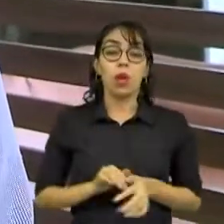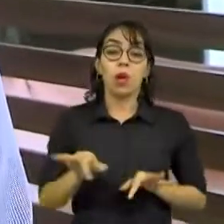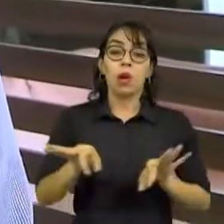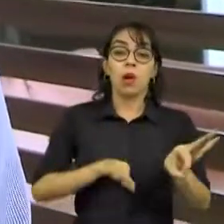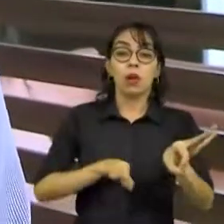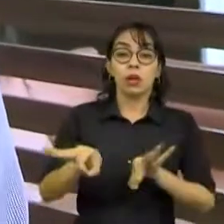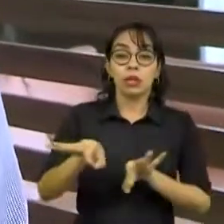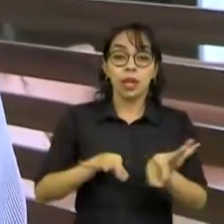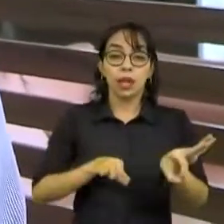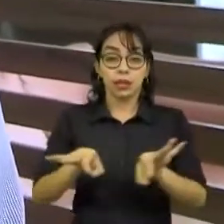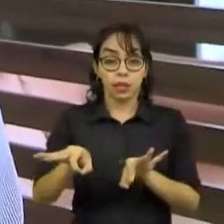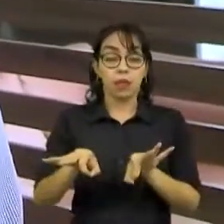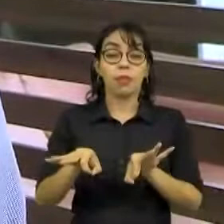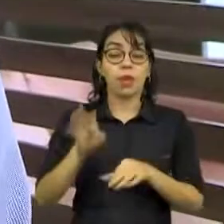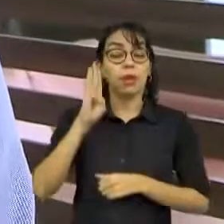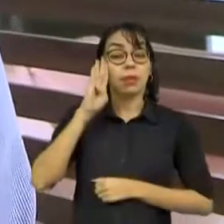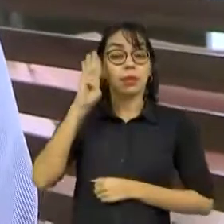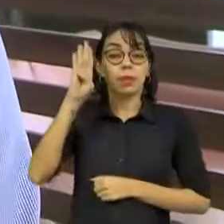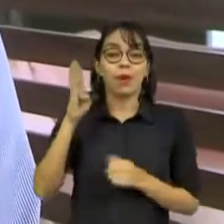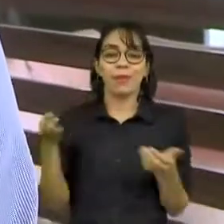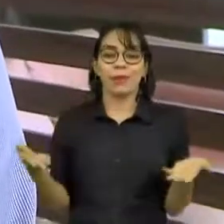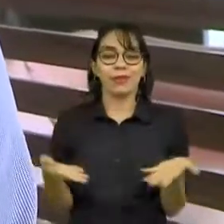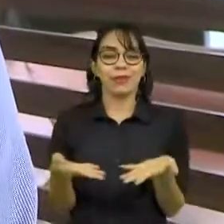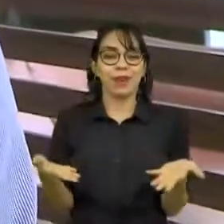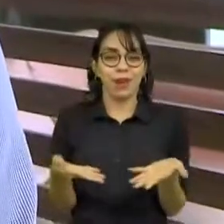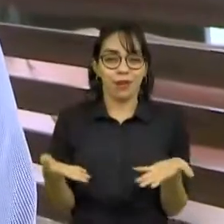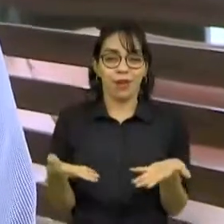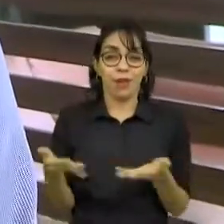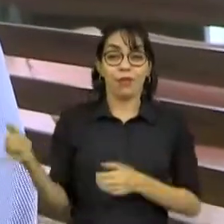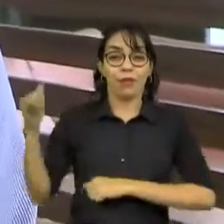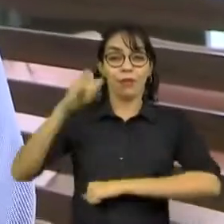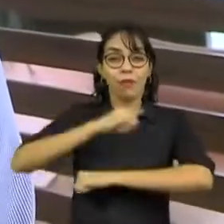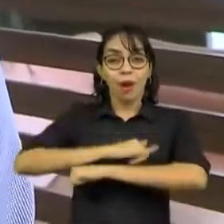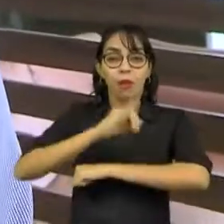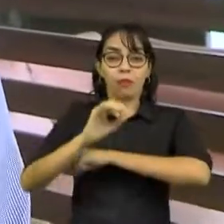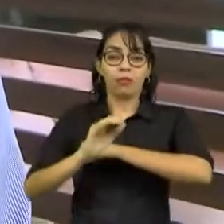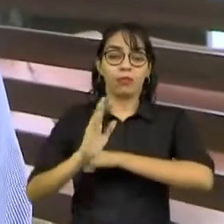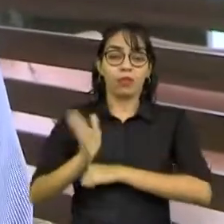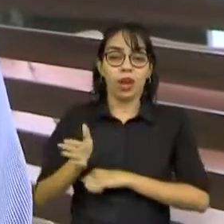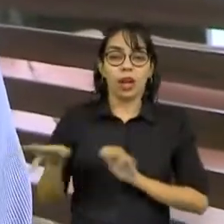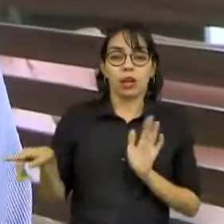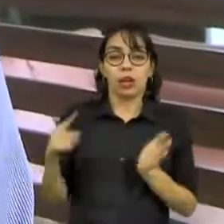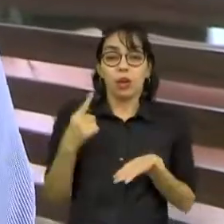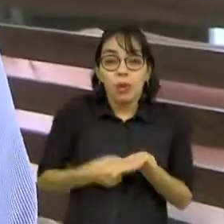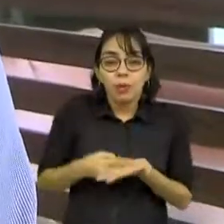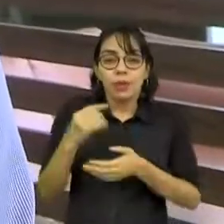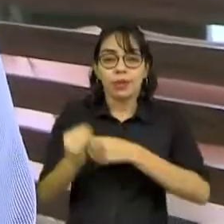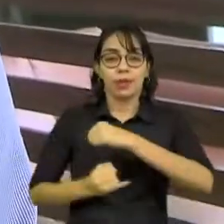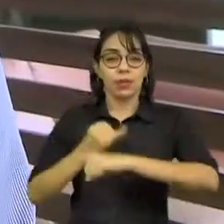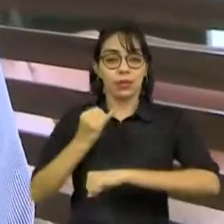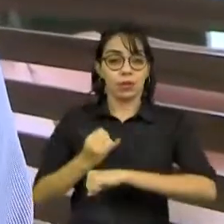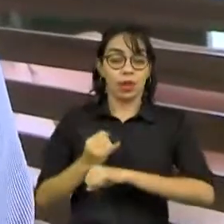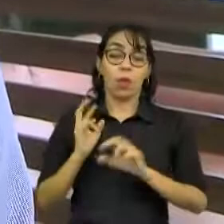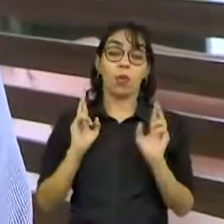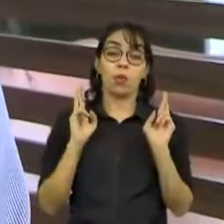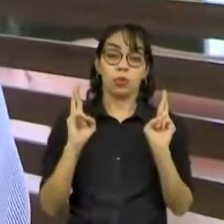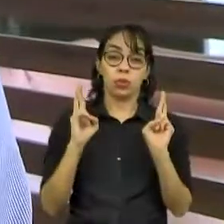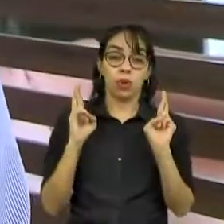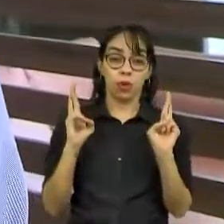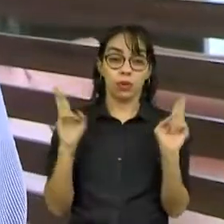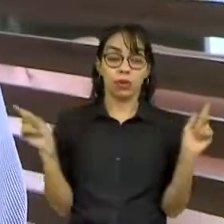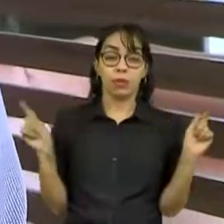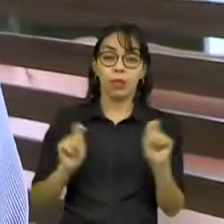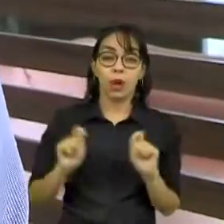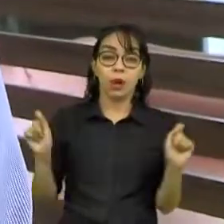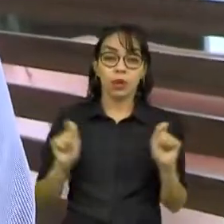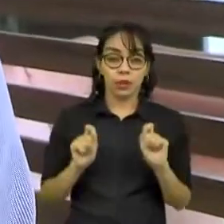e ainda mais com essa crescente agora dos voos internacionais. Então a gente está esperando que tenhamos aqui esses